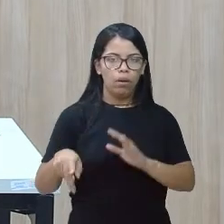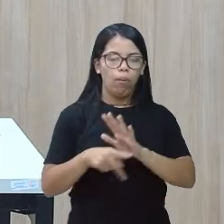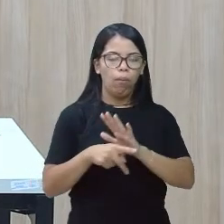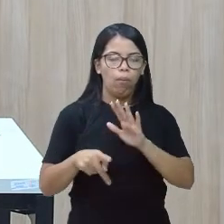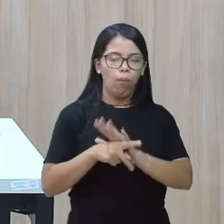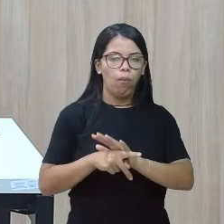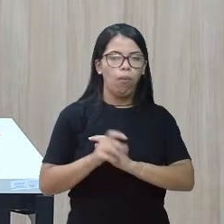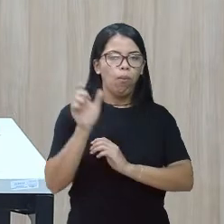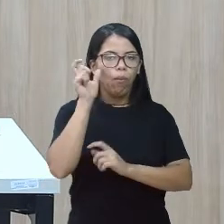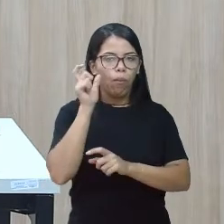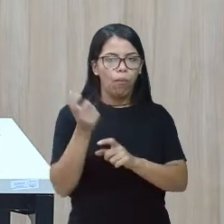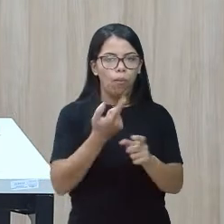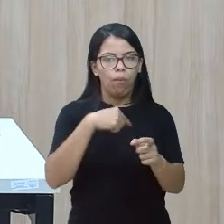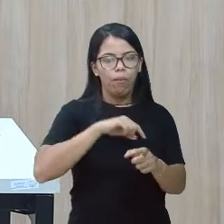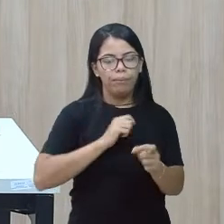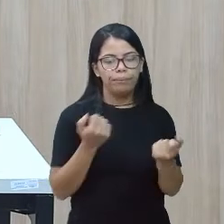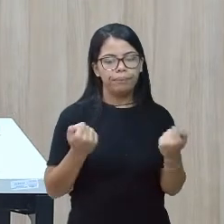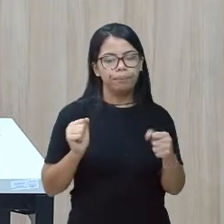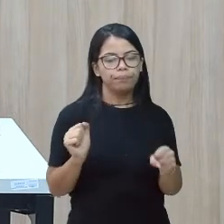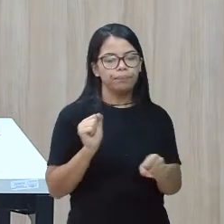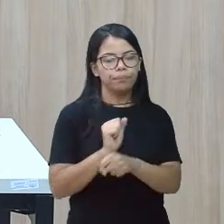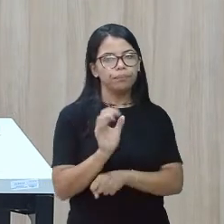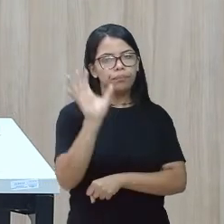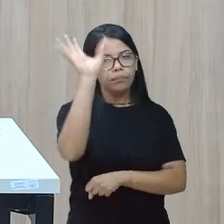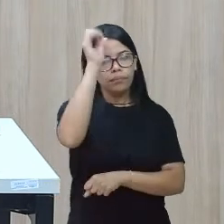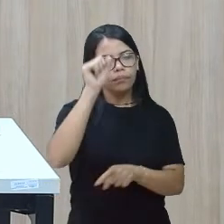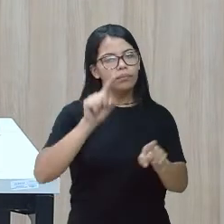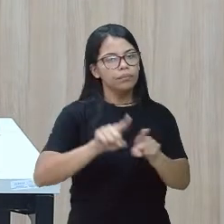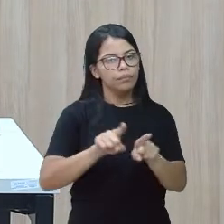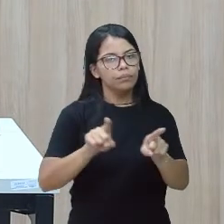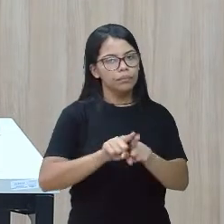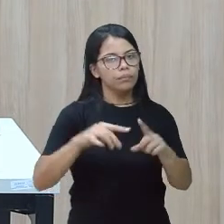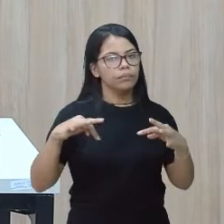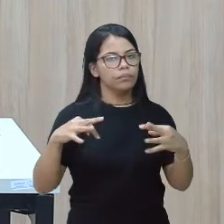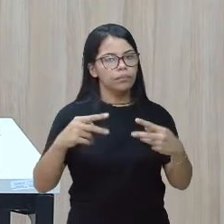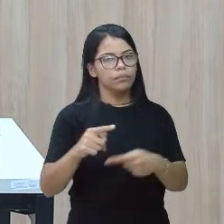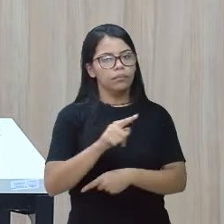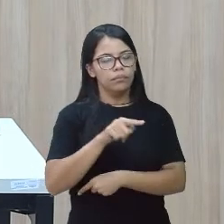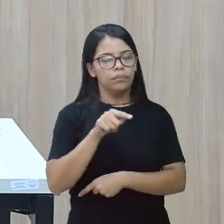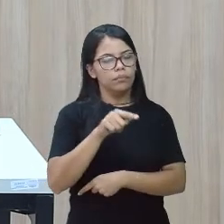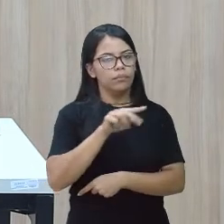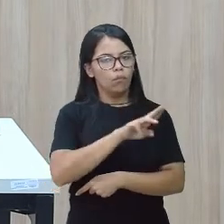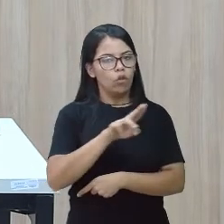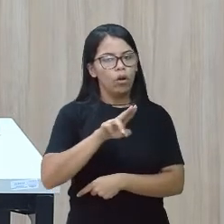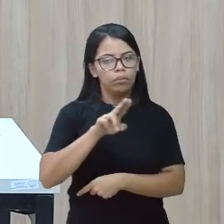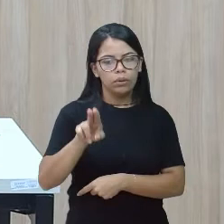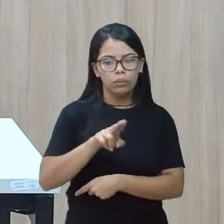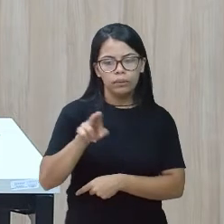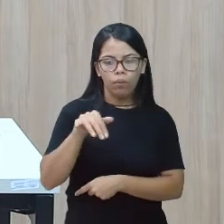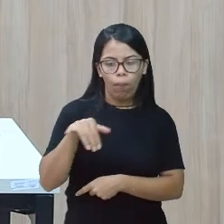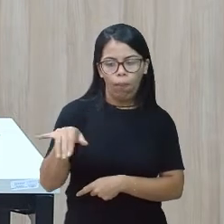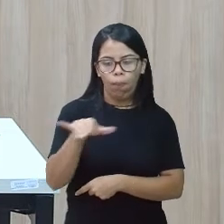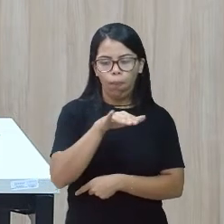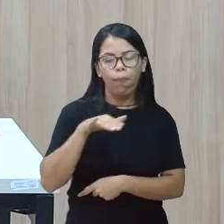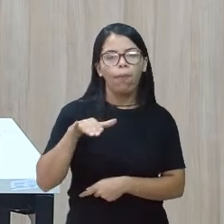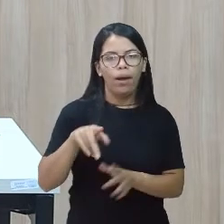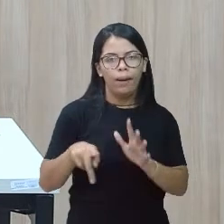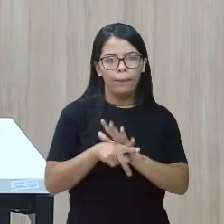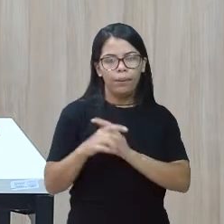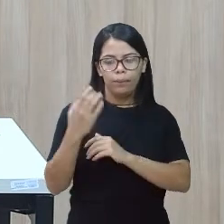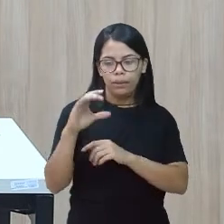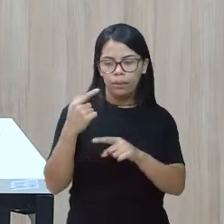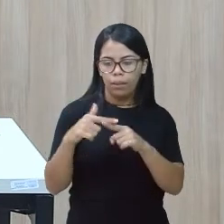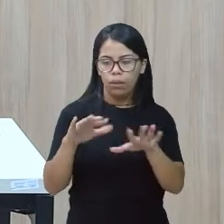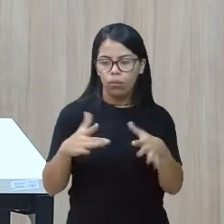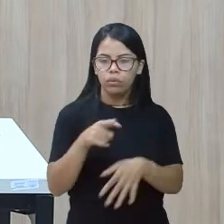parar para aprender também toda essa nomenclatura na área de ciência, porque aí quando você começa a ler, começa